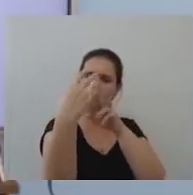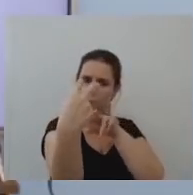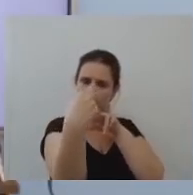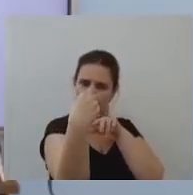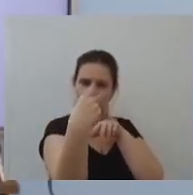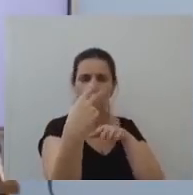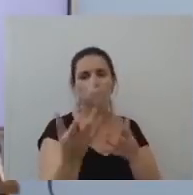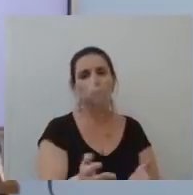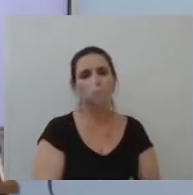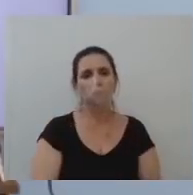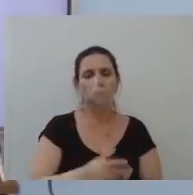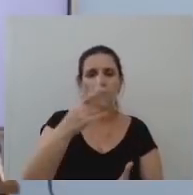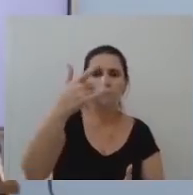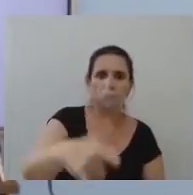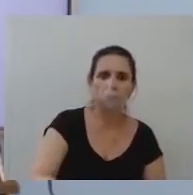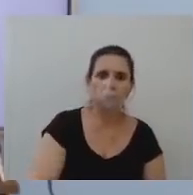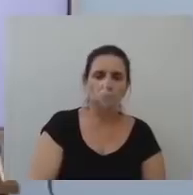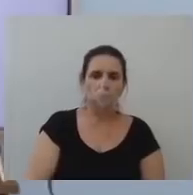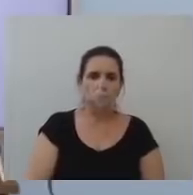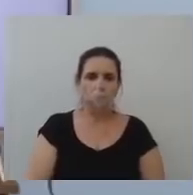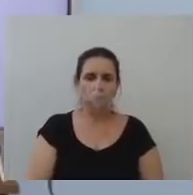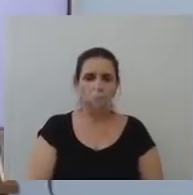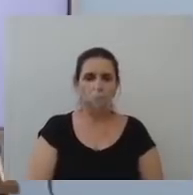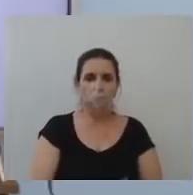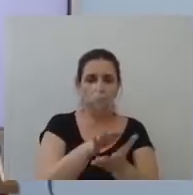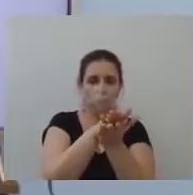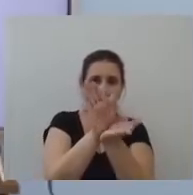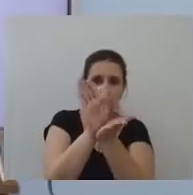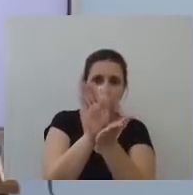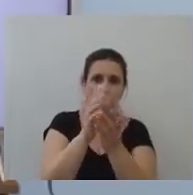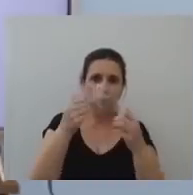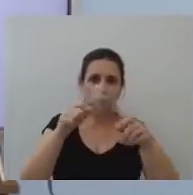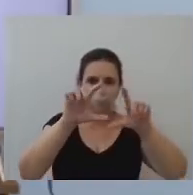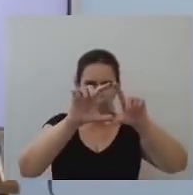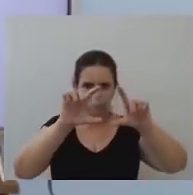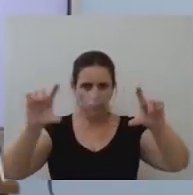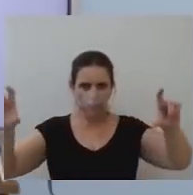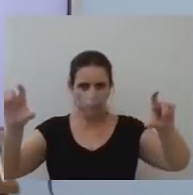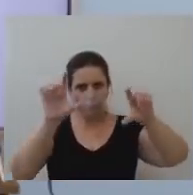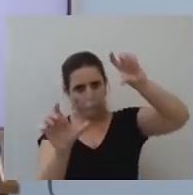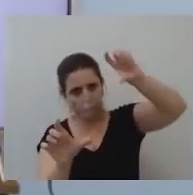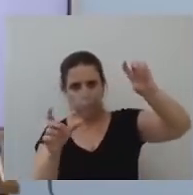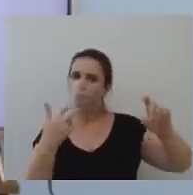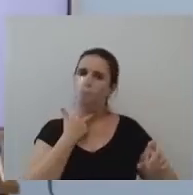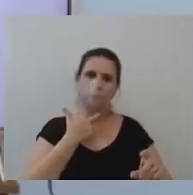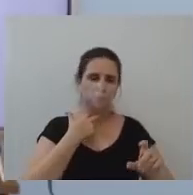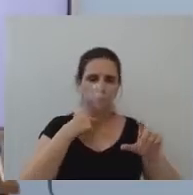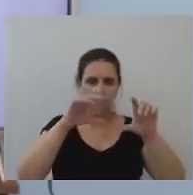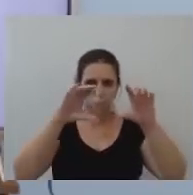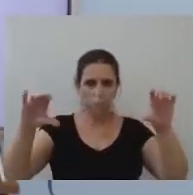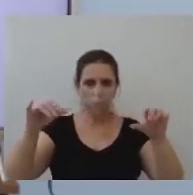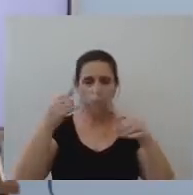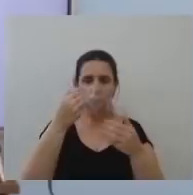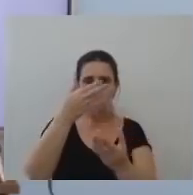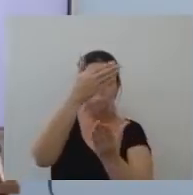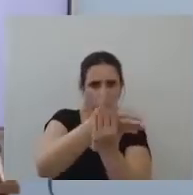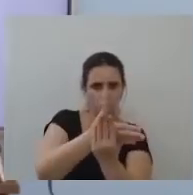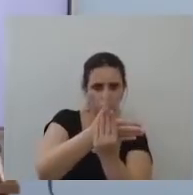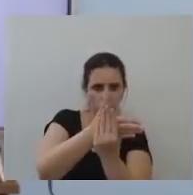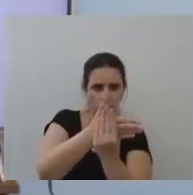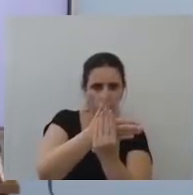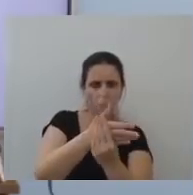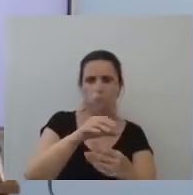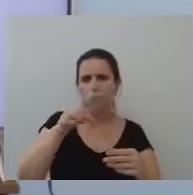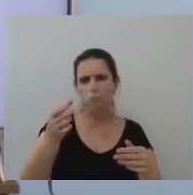certo? E outro ponto, como eu disse a vocês, o celular ele tem que estar bem reto, não é isso? Então a gente precisa de um suporte. Ou a